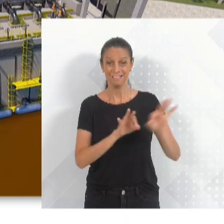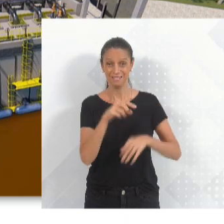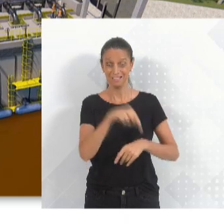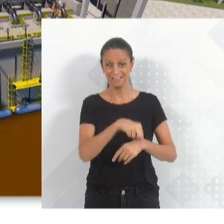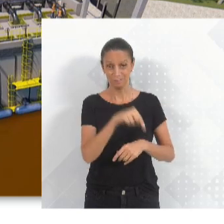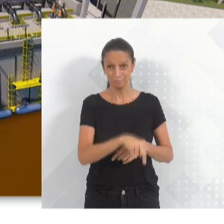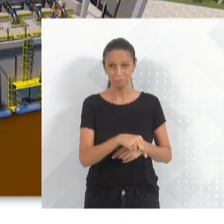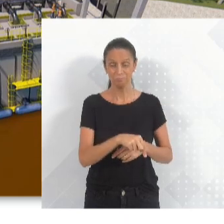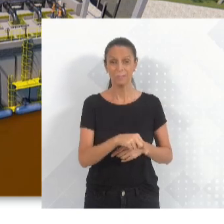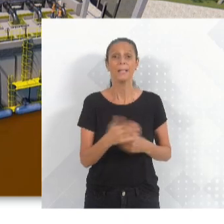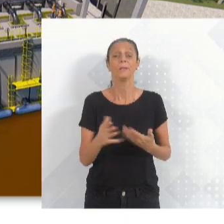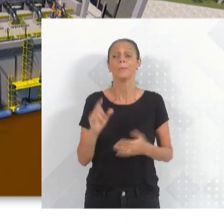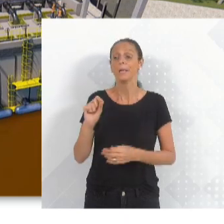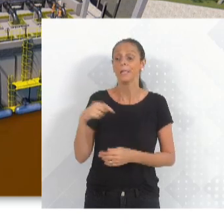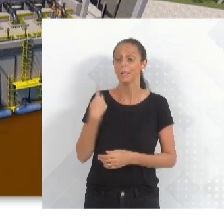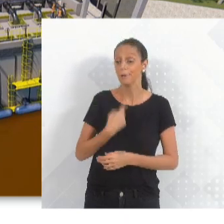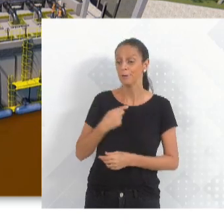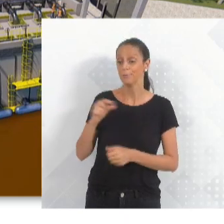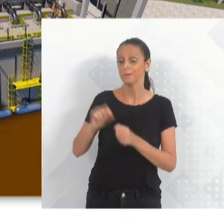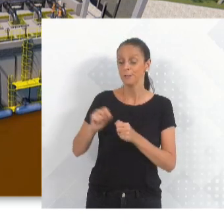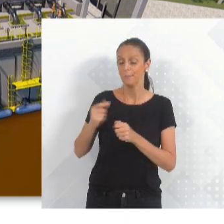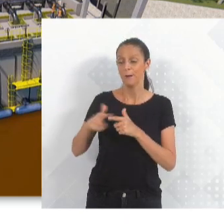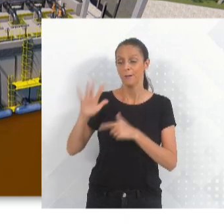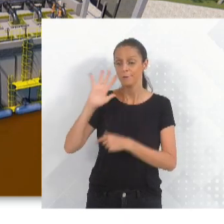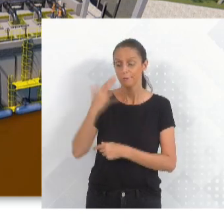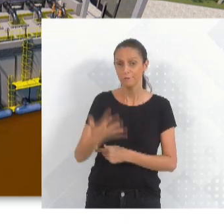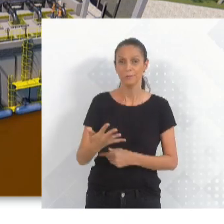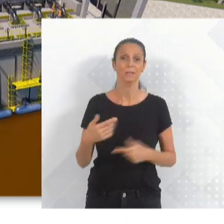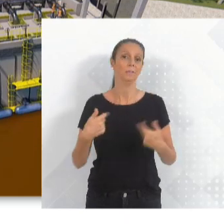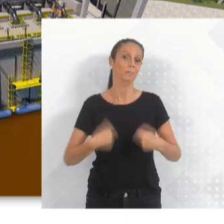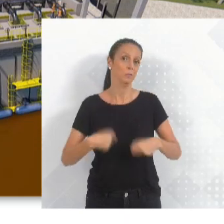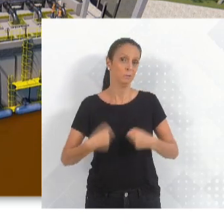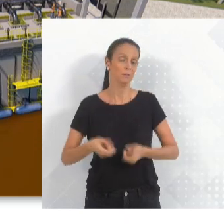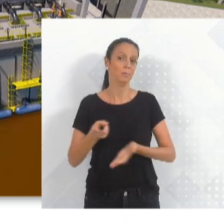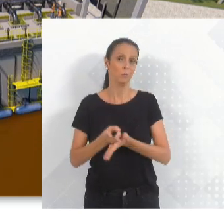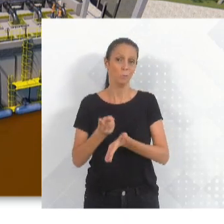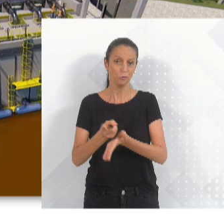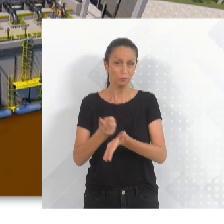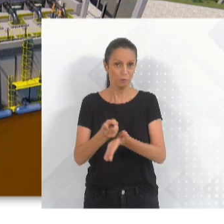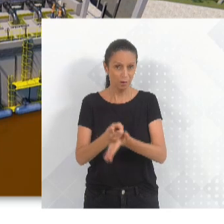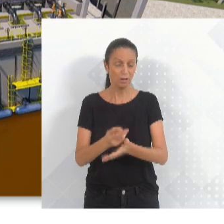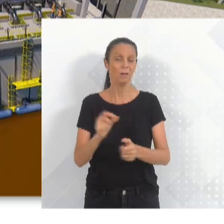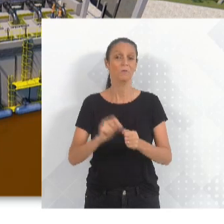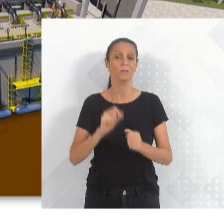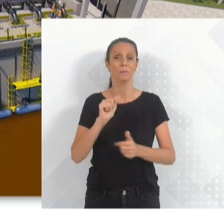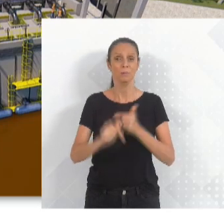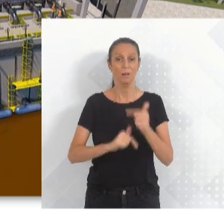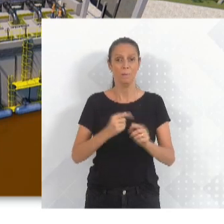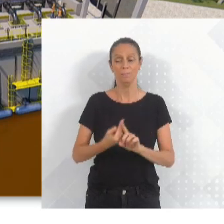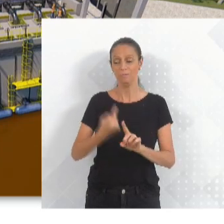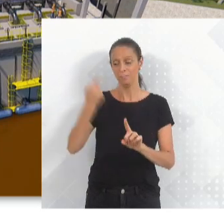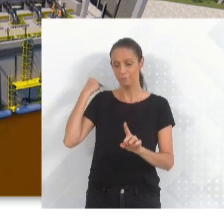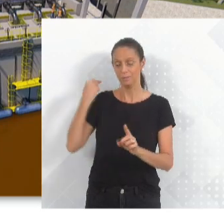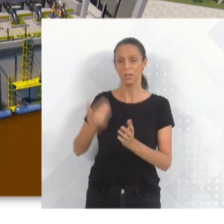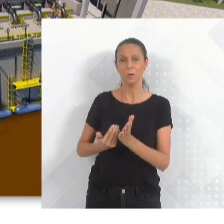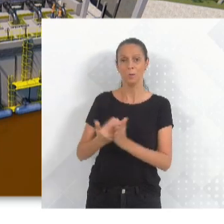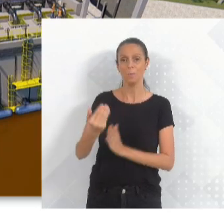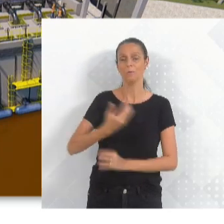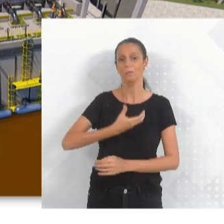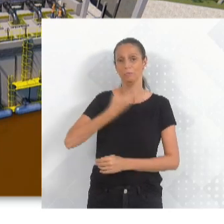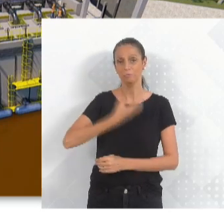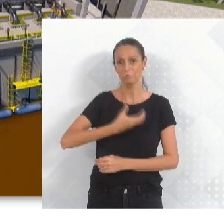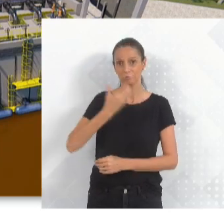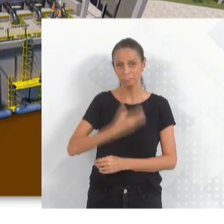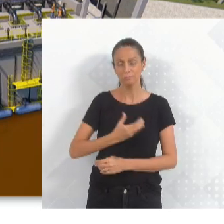Daí, para resolver, né, a gente precisa, então, dar continuidade do trabalho que começou ali no final de dezembro, que foi a adjudicação